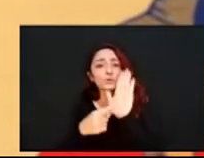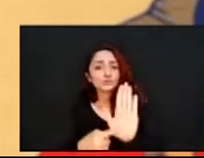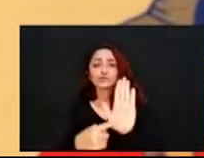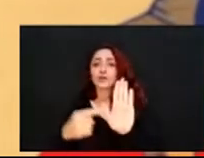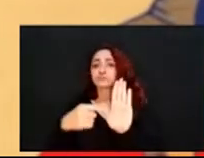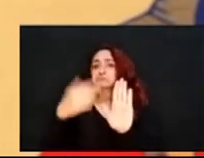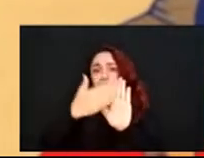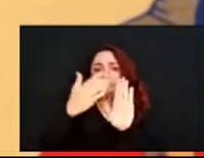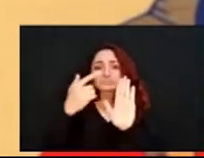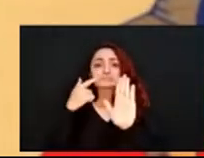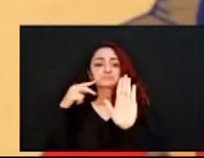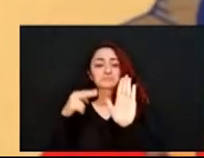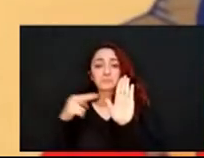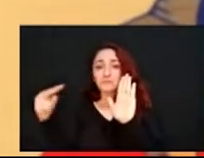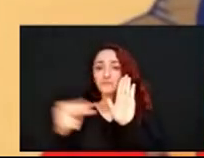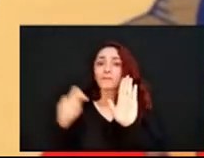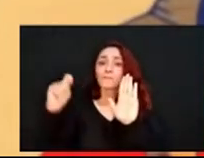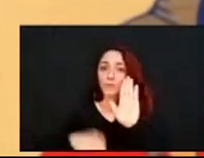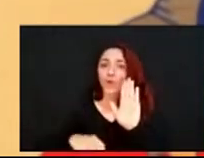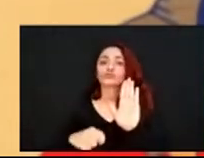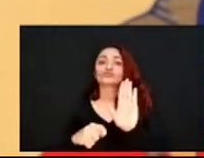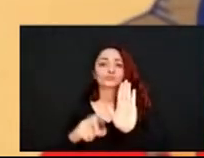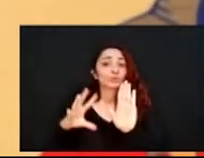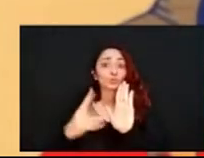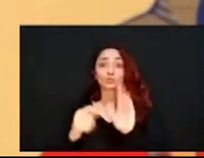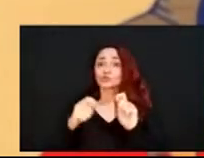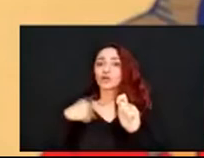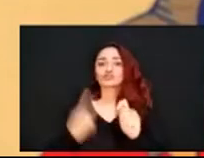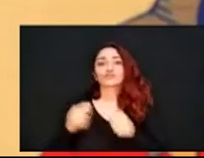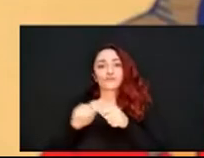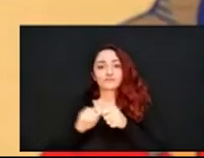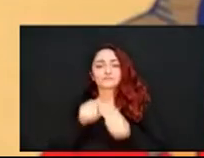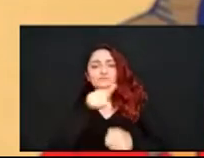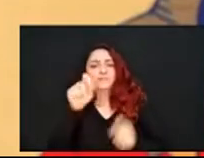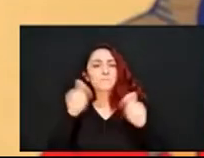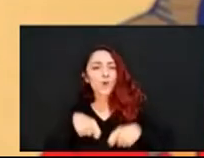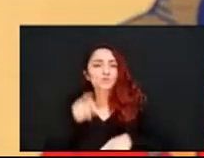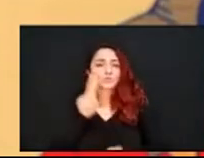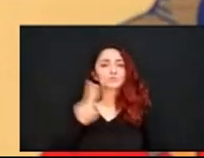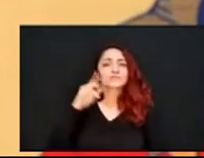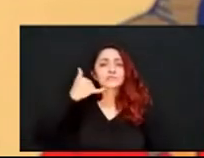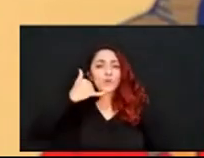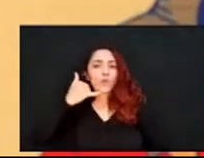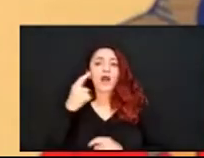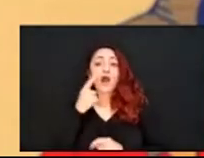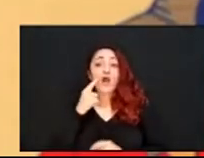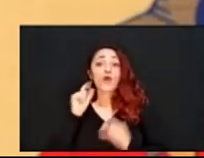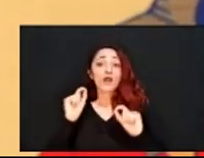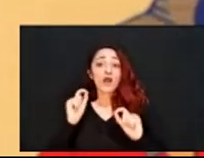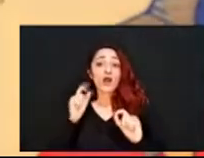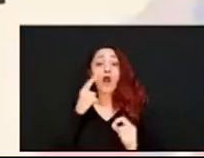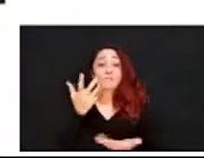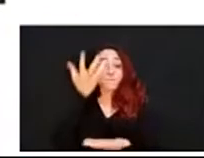que nós temos aqui se vocês quiserem já utilizado o celular de vocês vocês podem a baixar